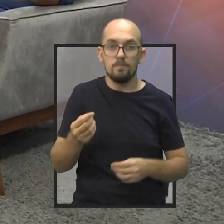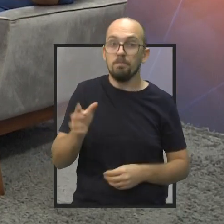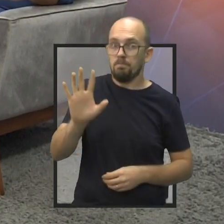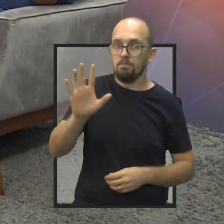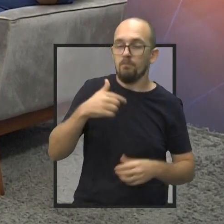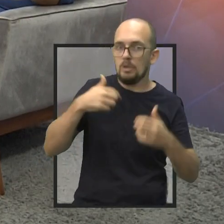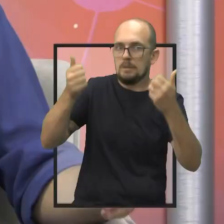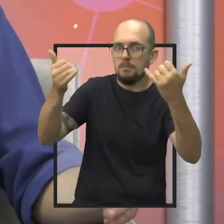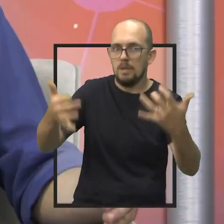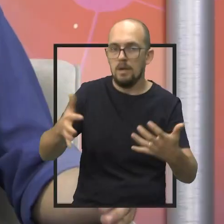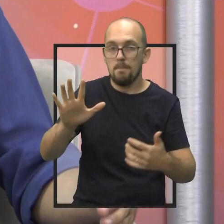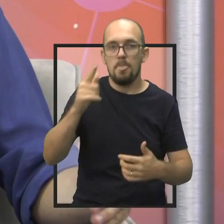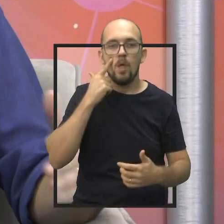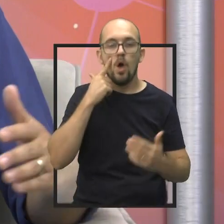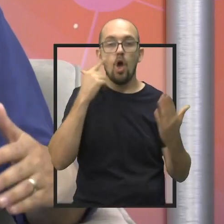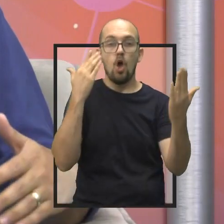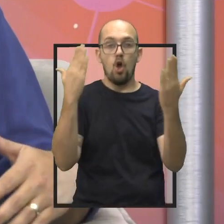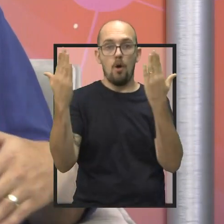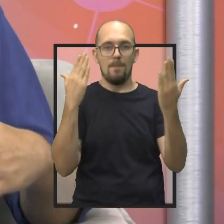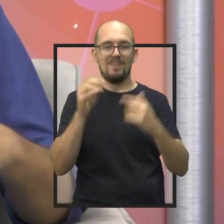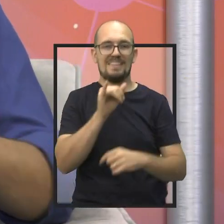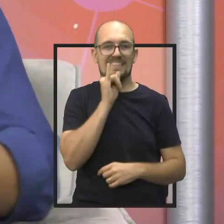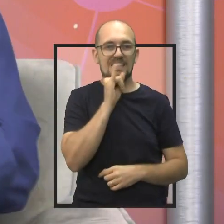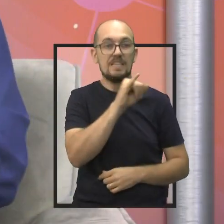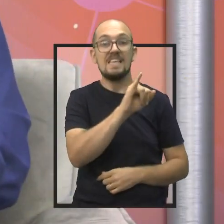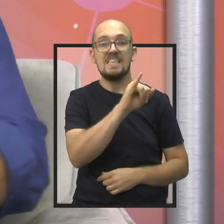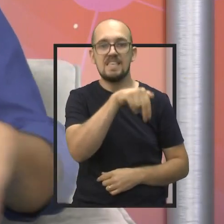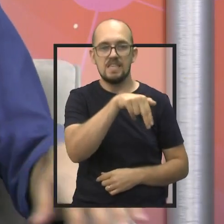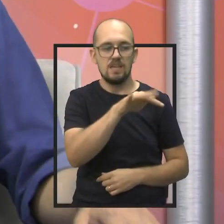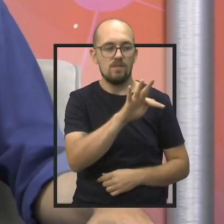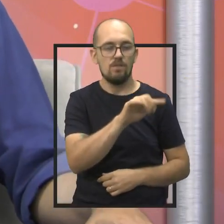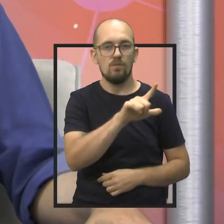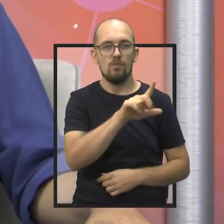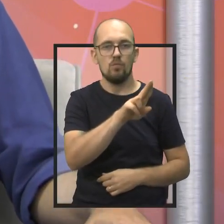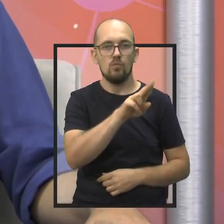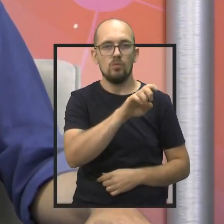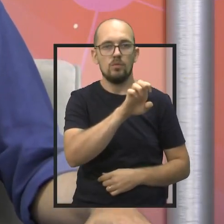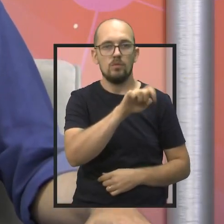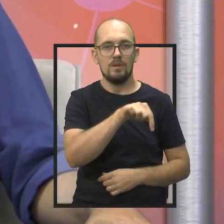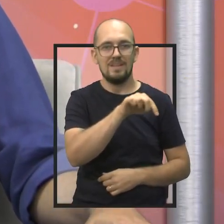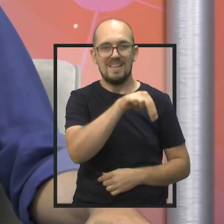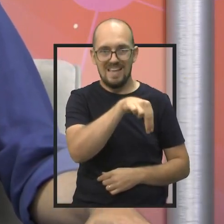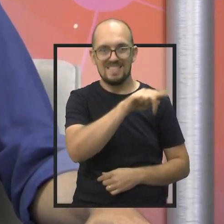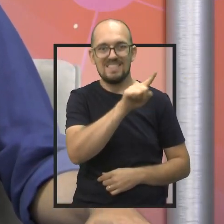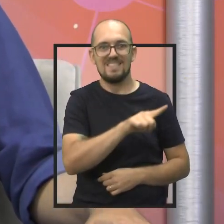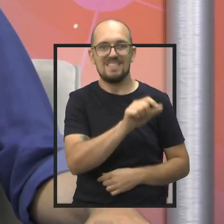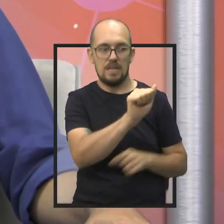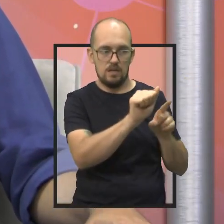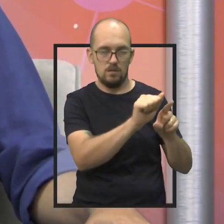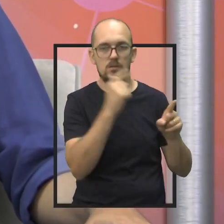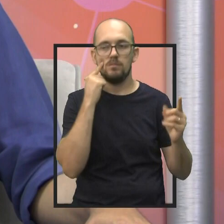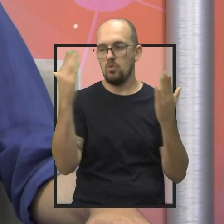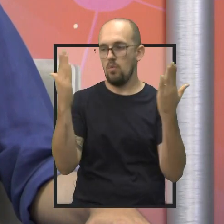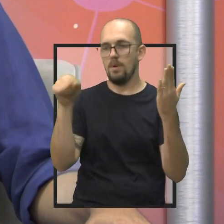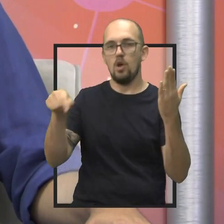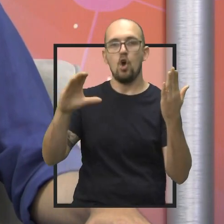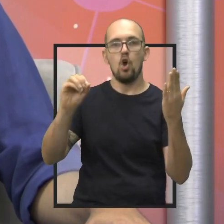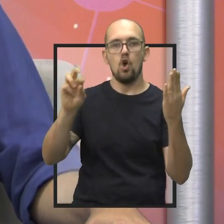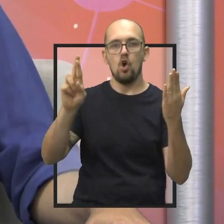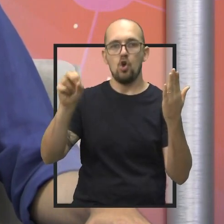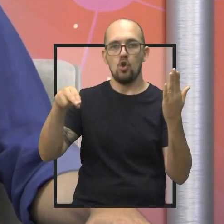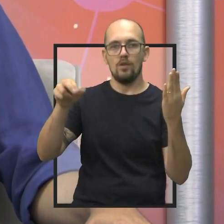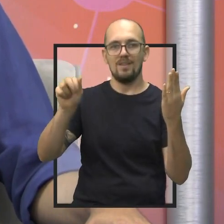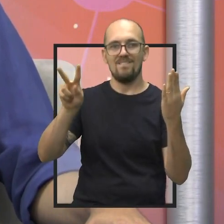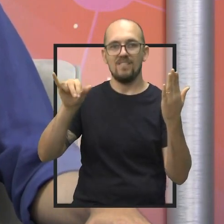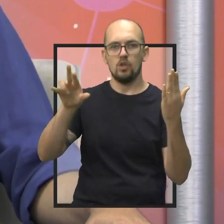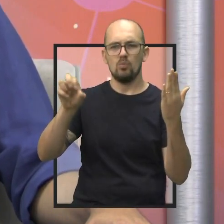gente compara a taxa de mortalidade do influenza com o coronavírus, né, a gente chega numa porcentagem de 2%, 2